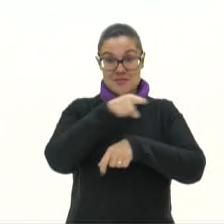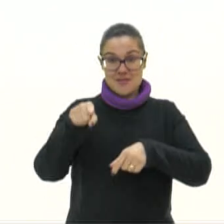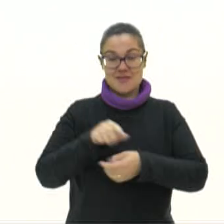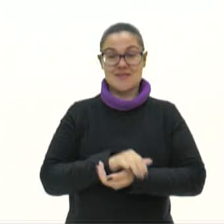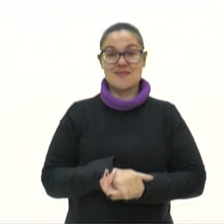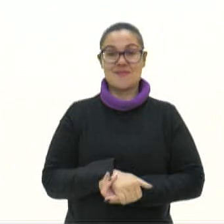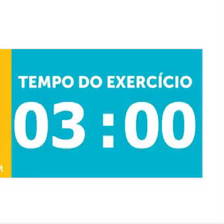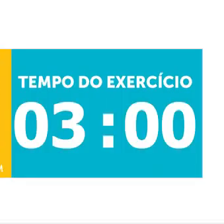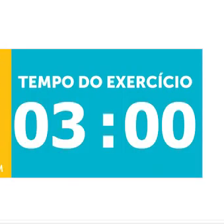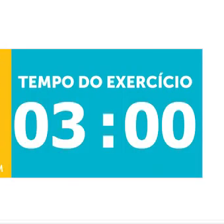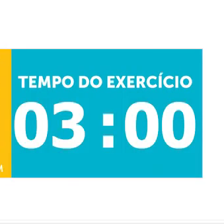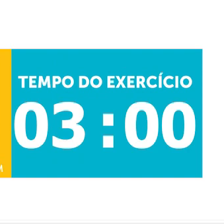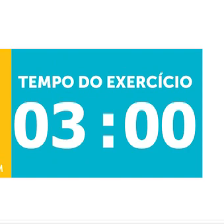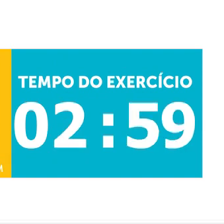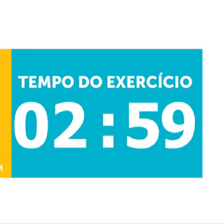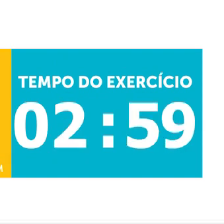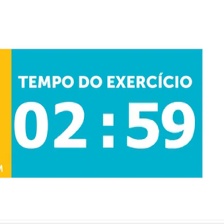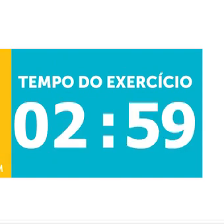para vocês.